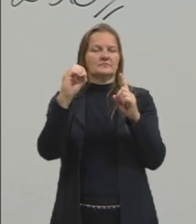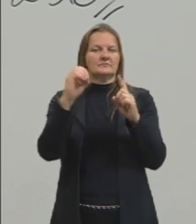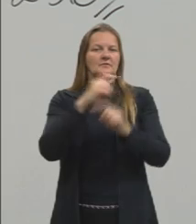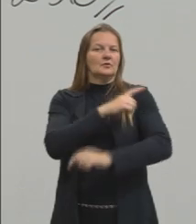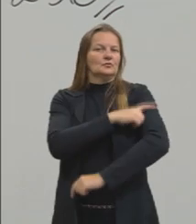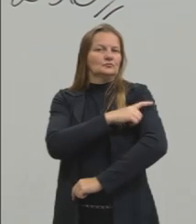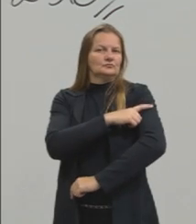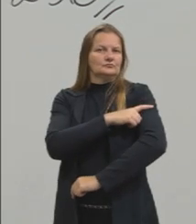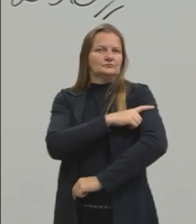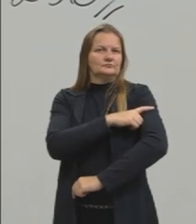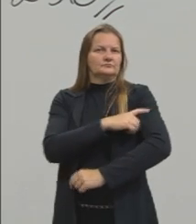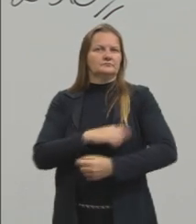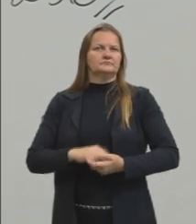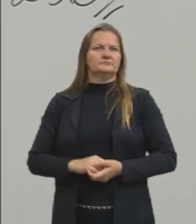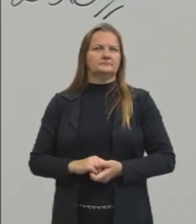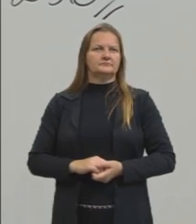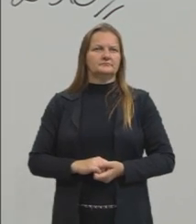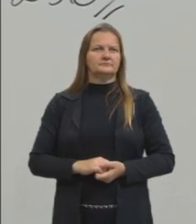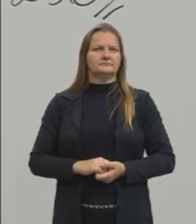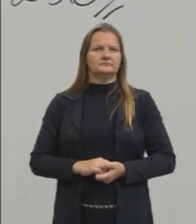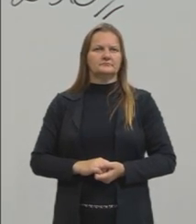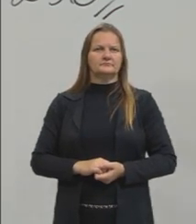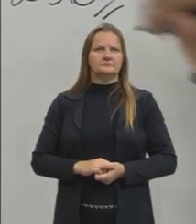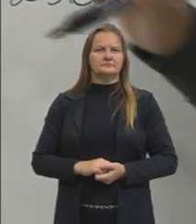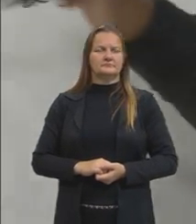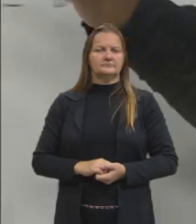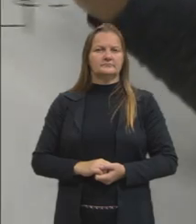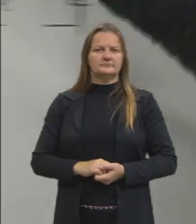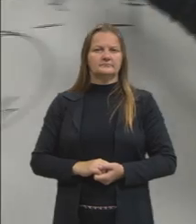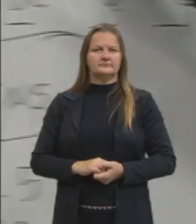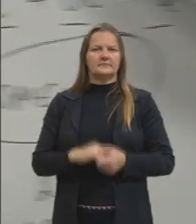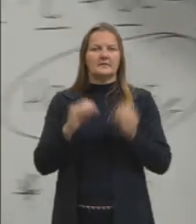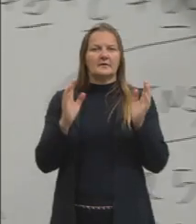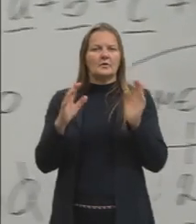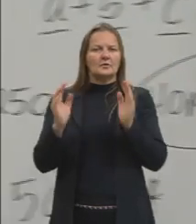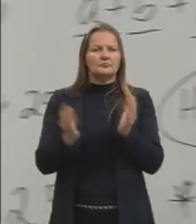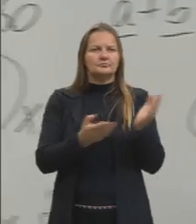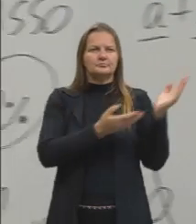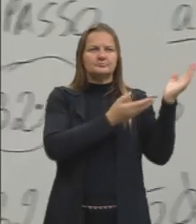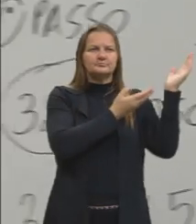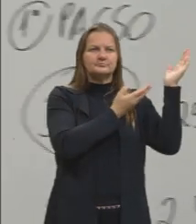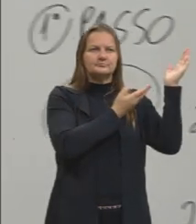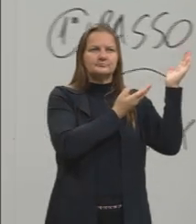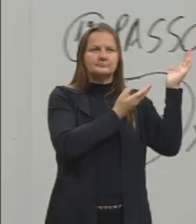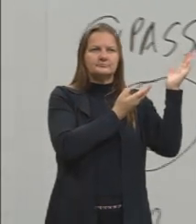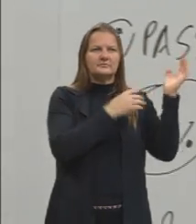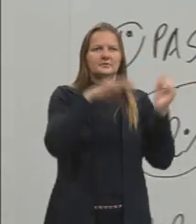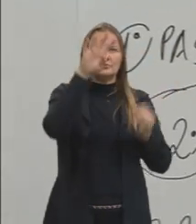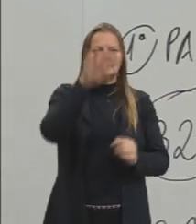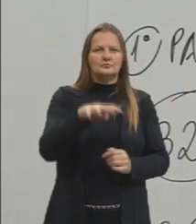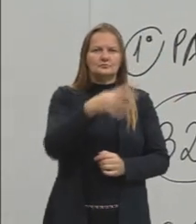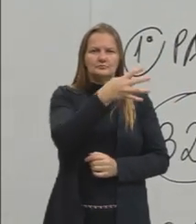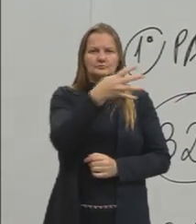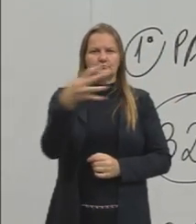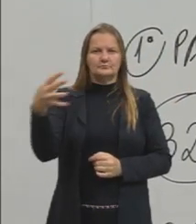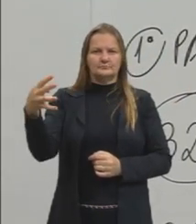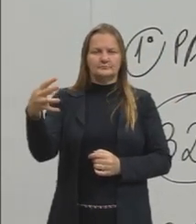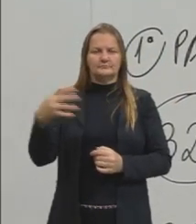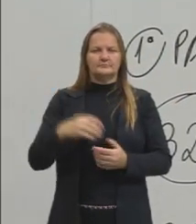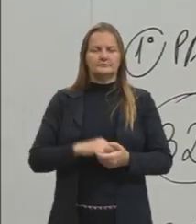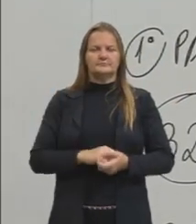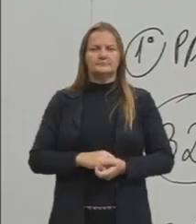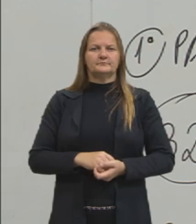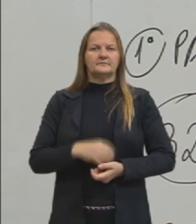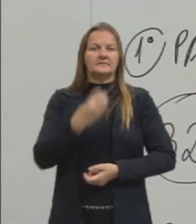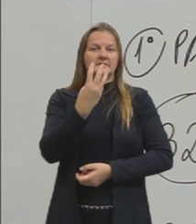Então a partir disso eu posso ir lá no aqui no nosso quadro e completar e esse 32 que estão na